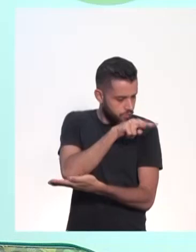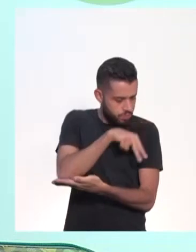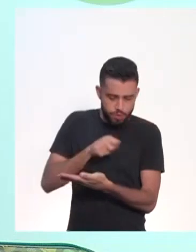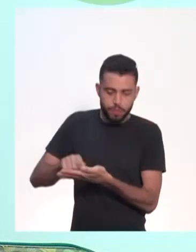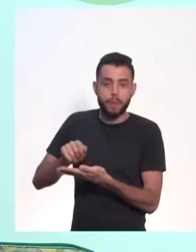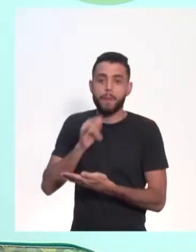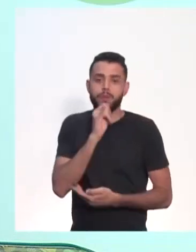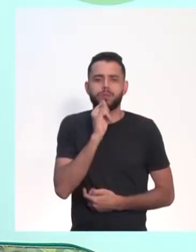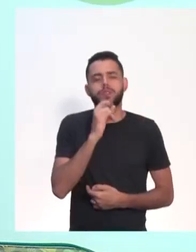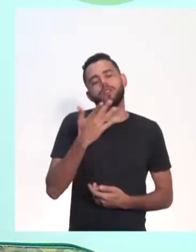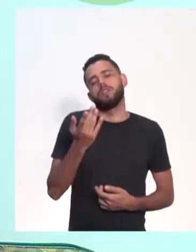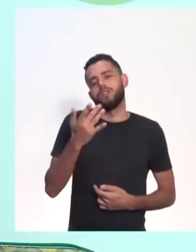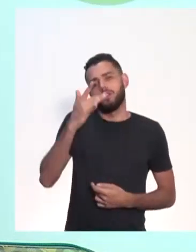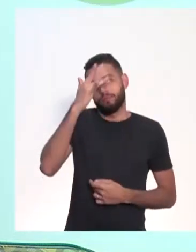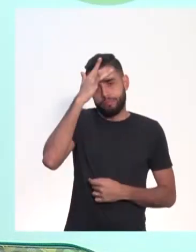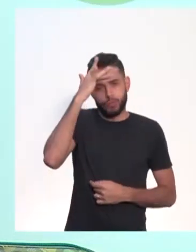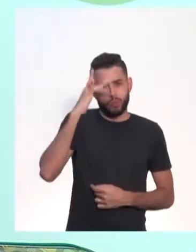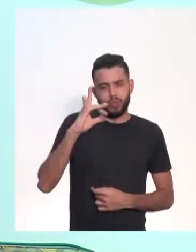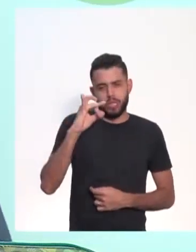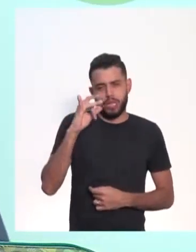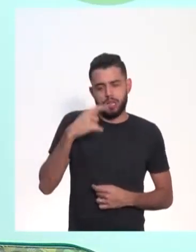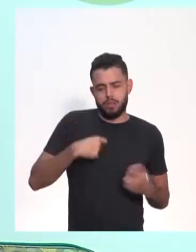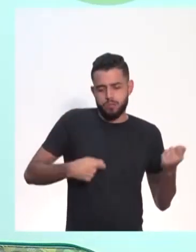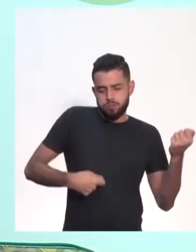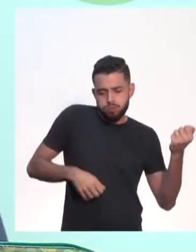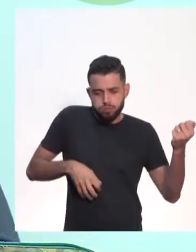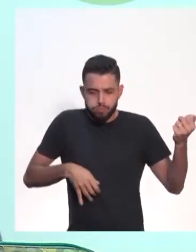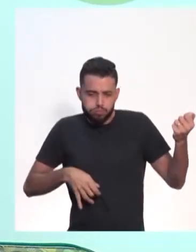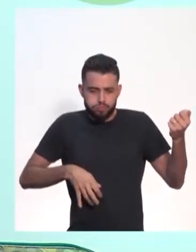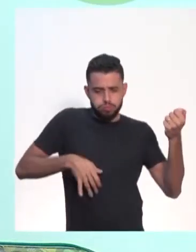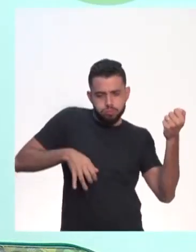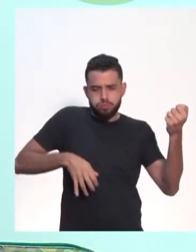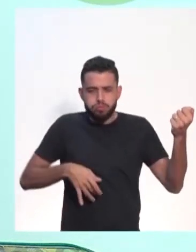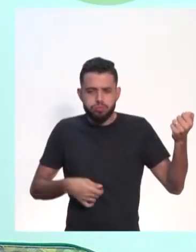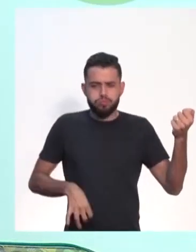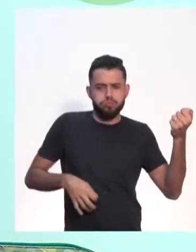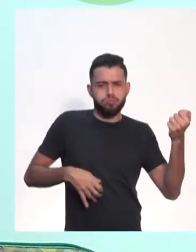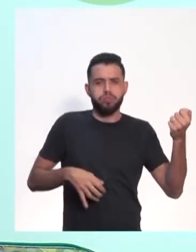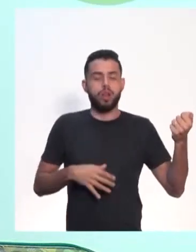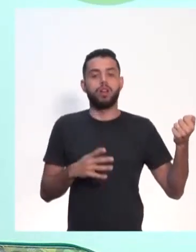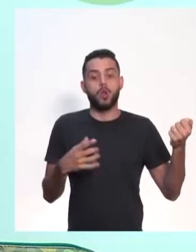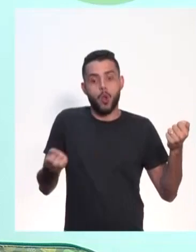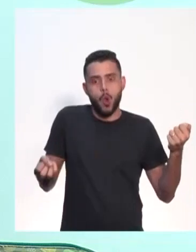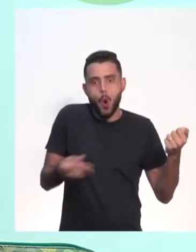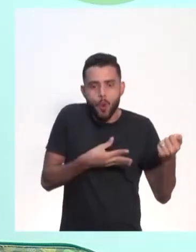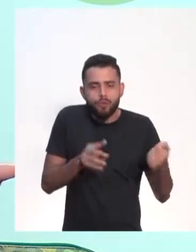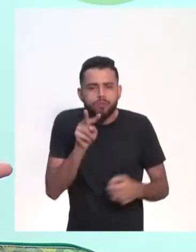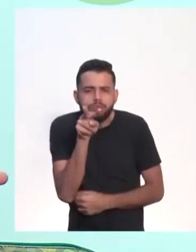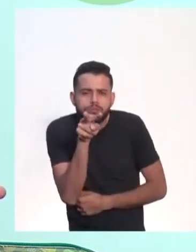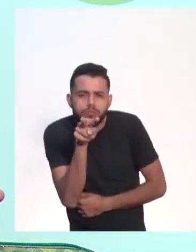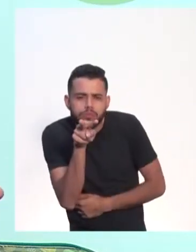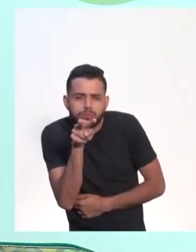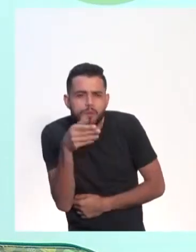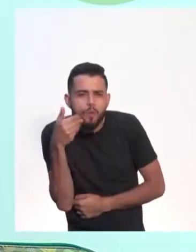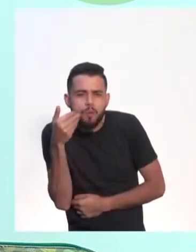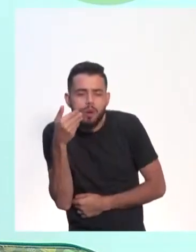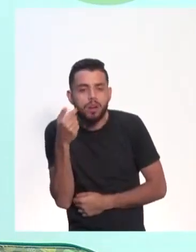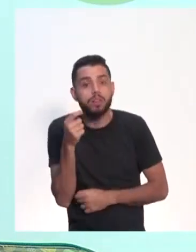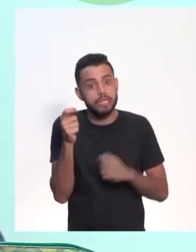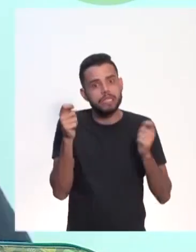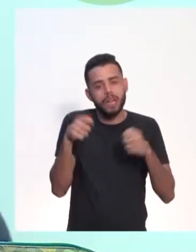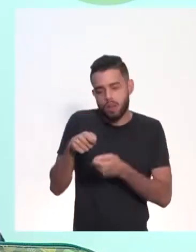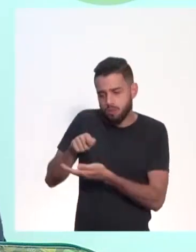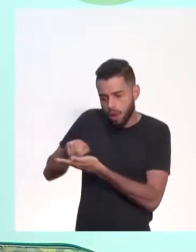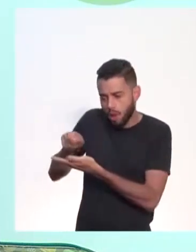nova e ele está fazendo algo novo com um instrumento que eu adoro, que é do meu coração, eu posso fazer anotações do que ele fez. A